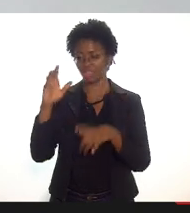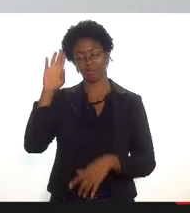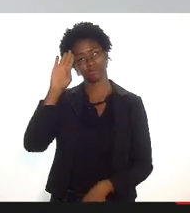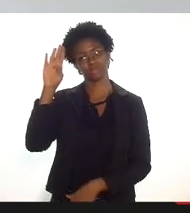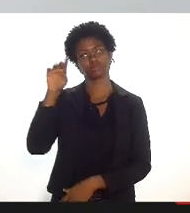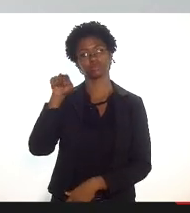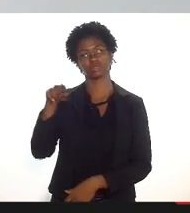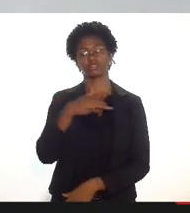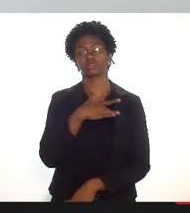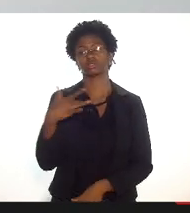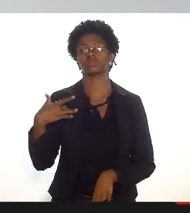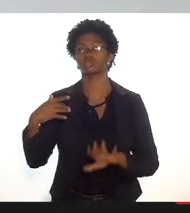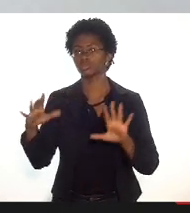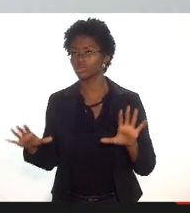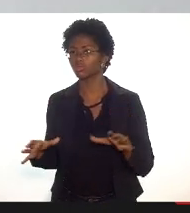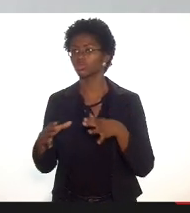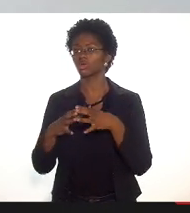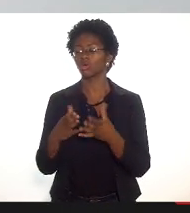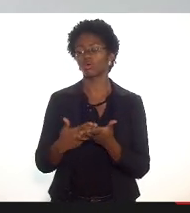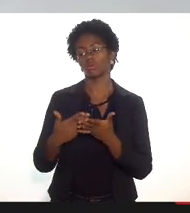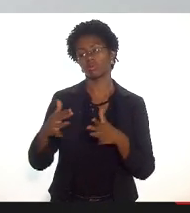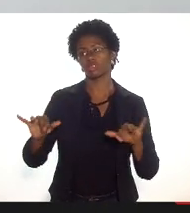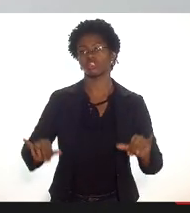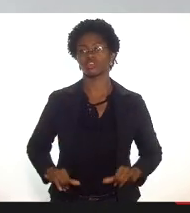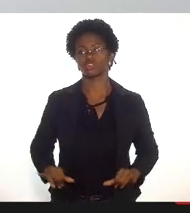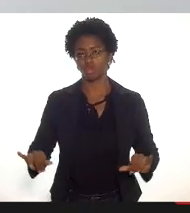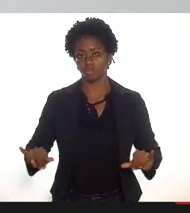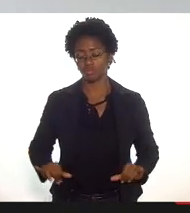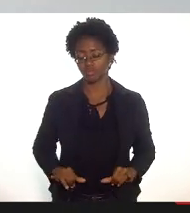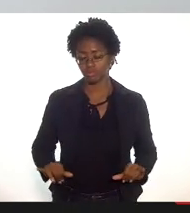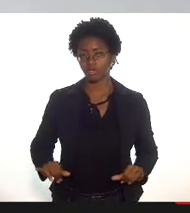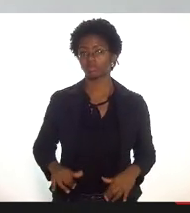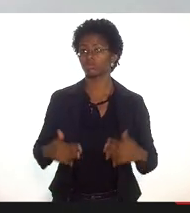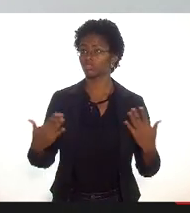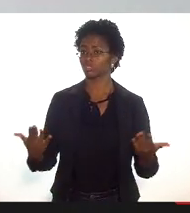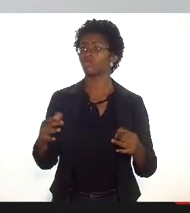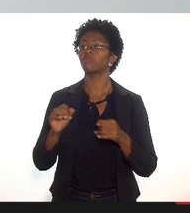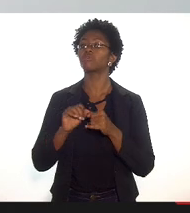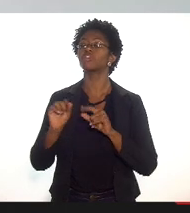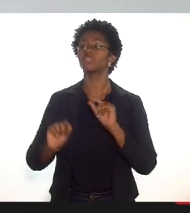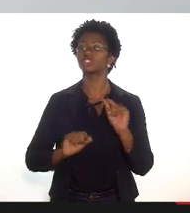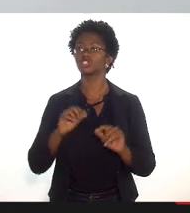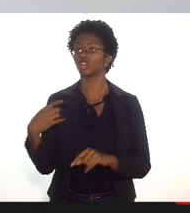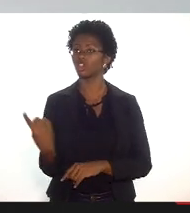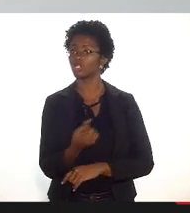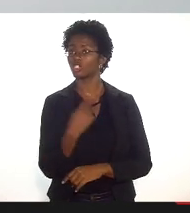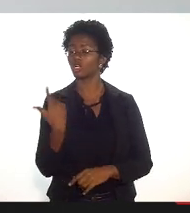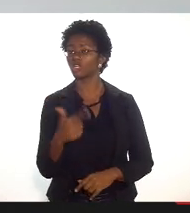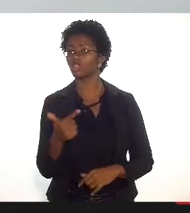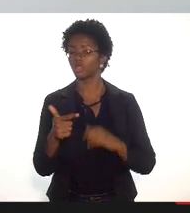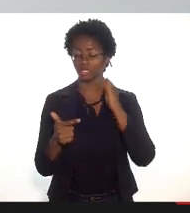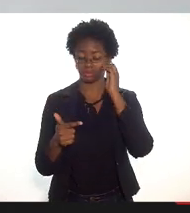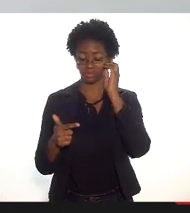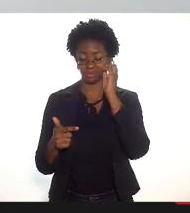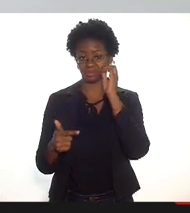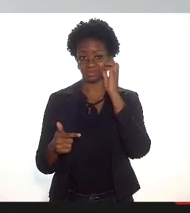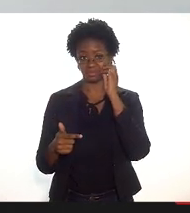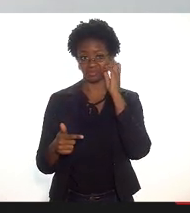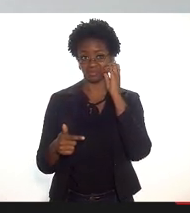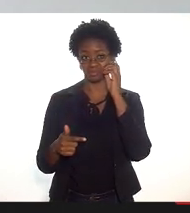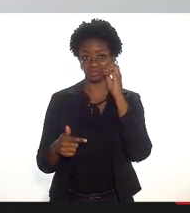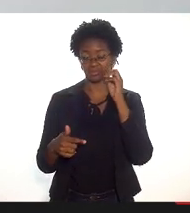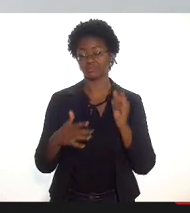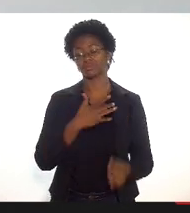saúde coletiva já comece no sofrimento. Isso faz com que a gente não tenha, então, lá na saúde coletiva e na